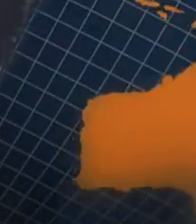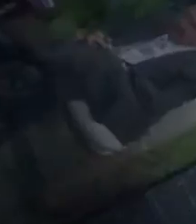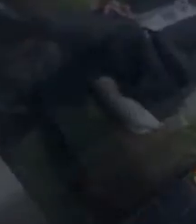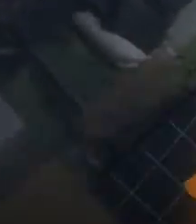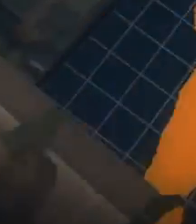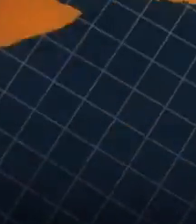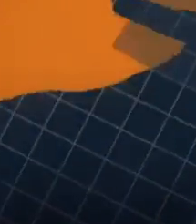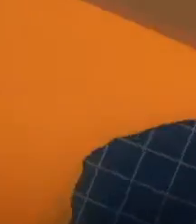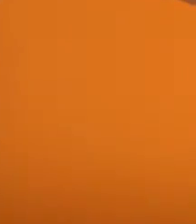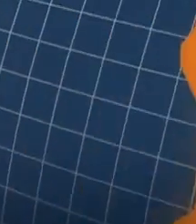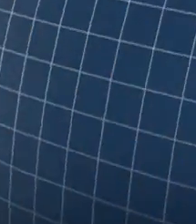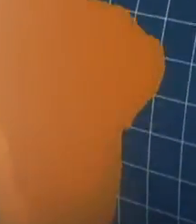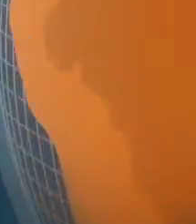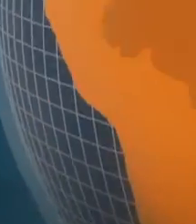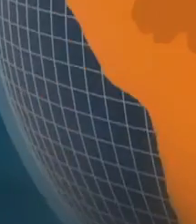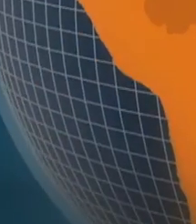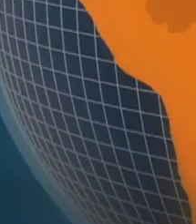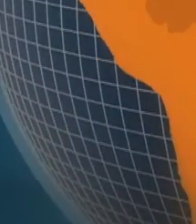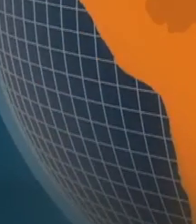Tchau!